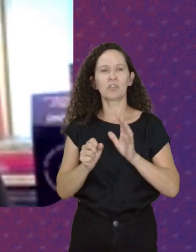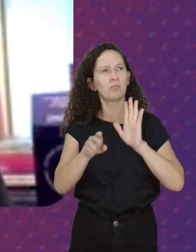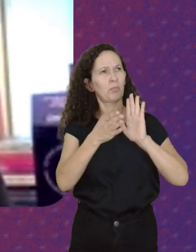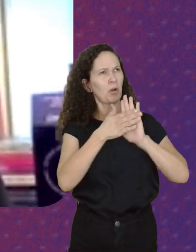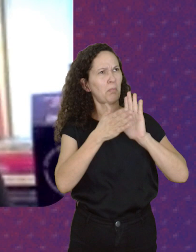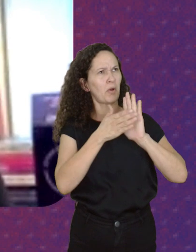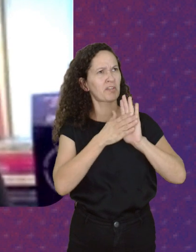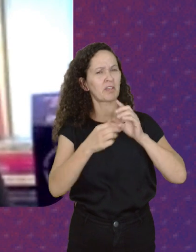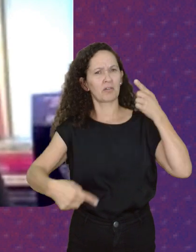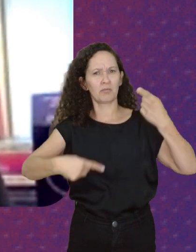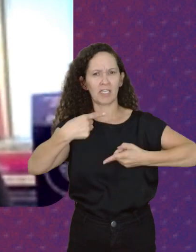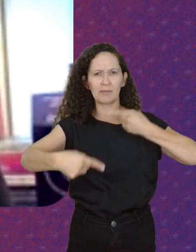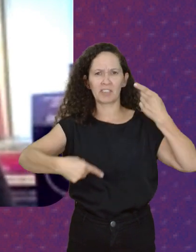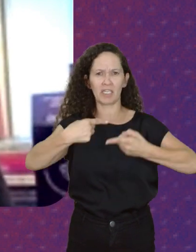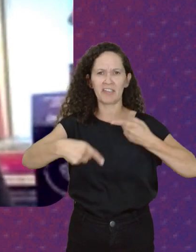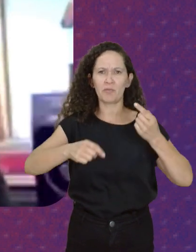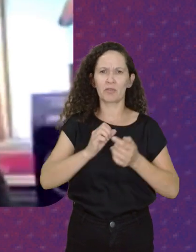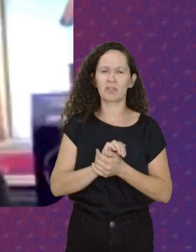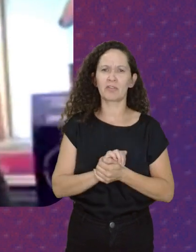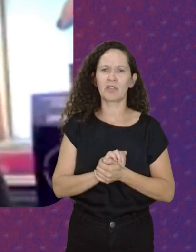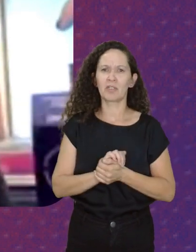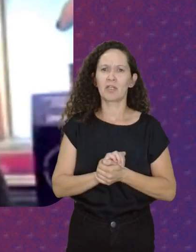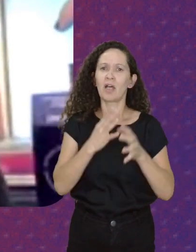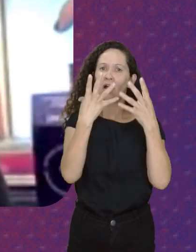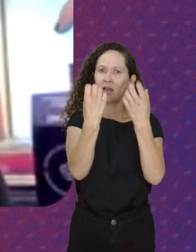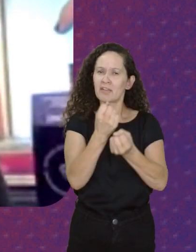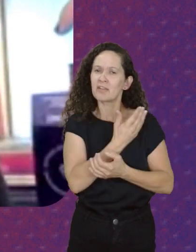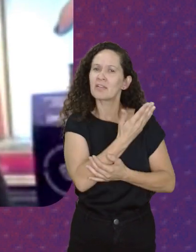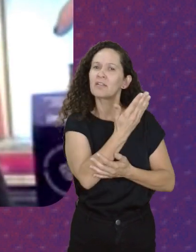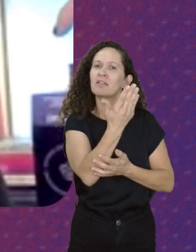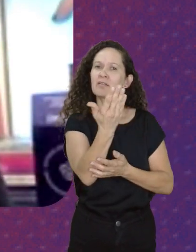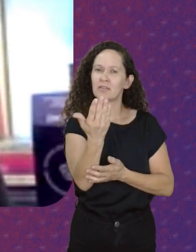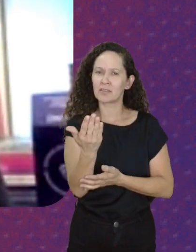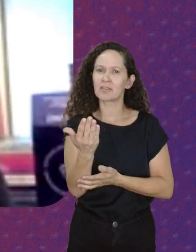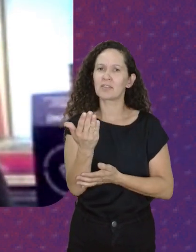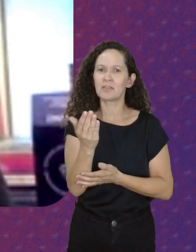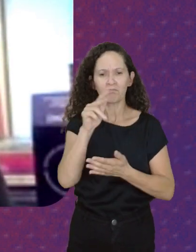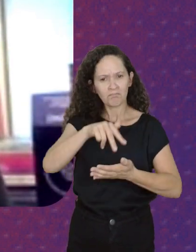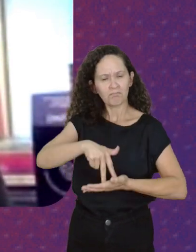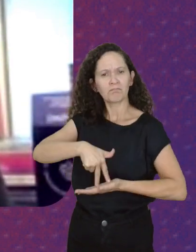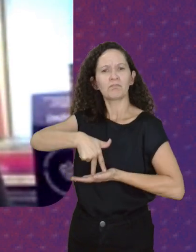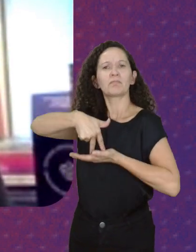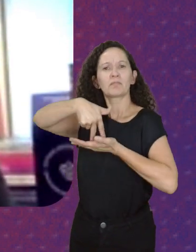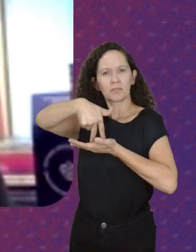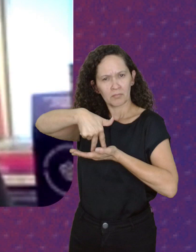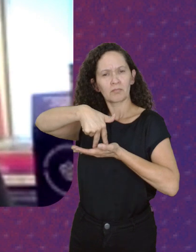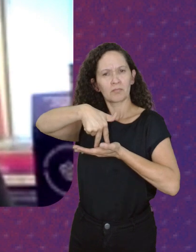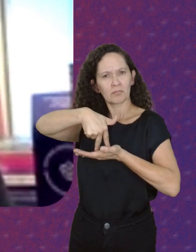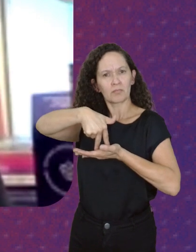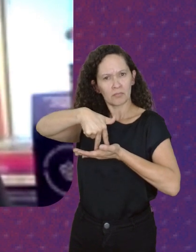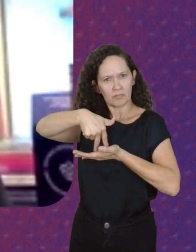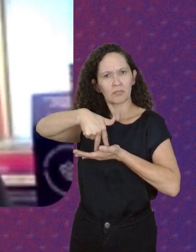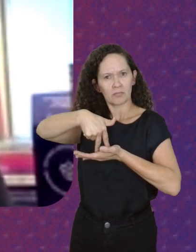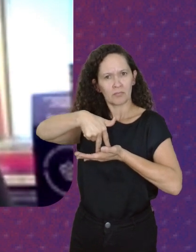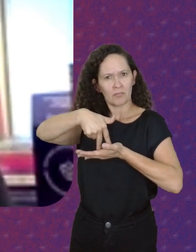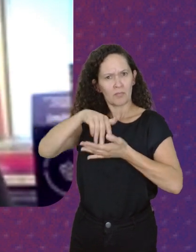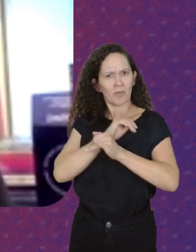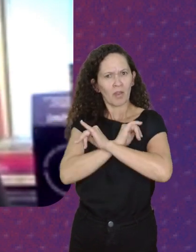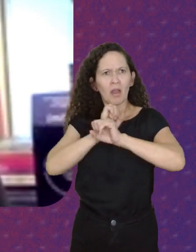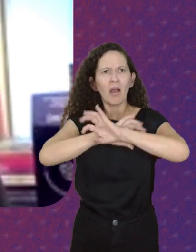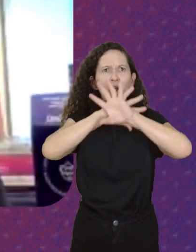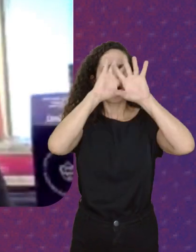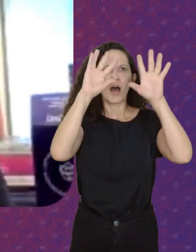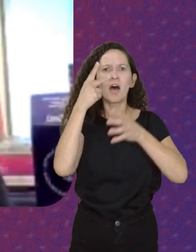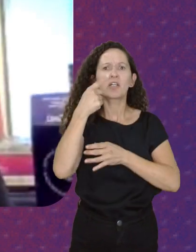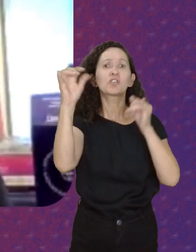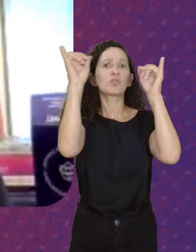políticas, né? Ela permite que você se coloque, né? Se coloque aí, exponha a